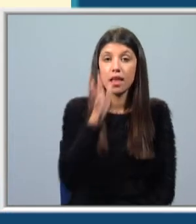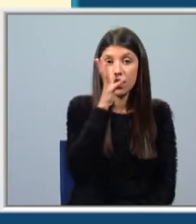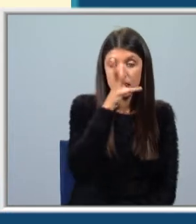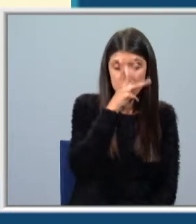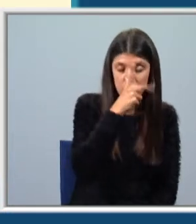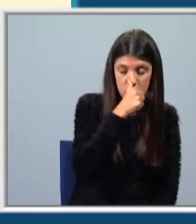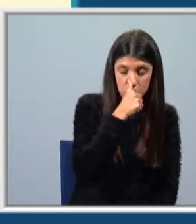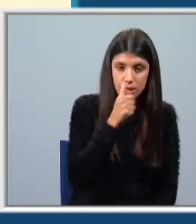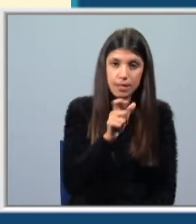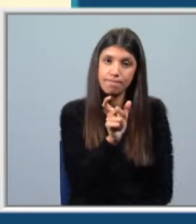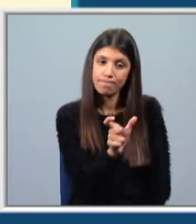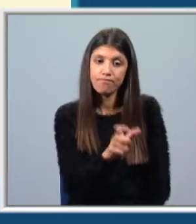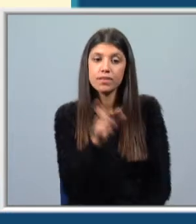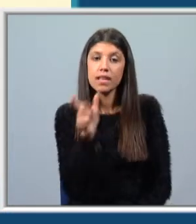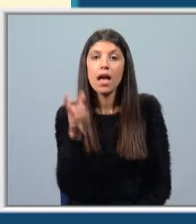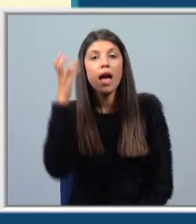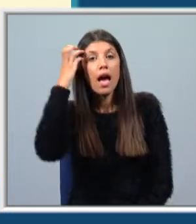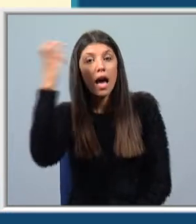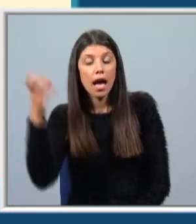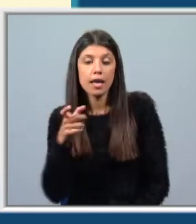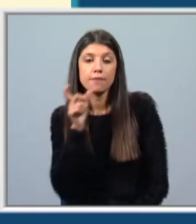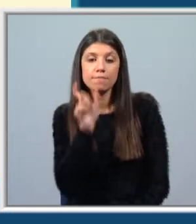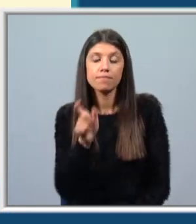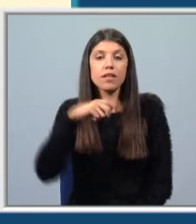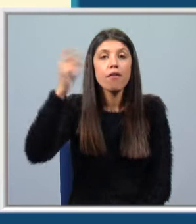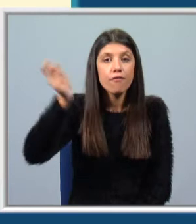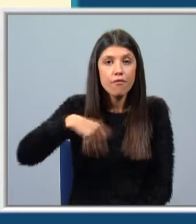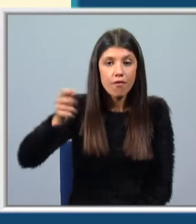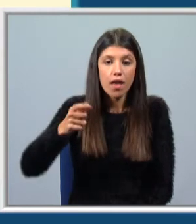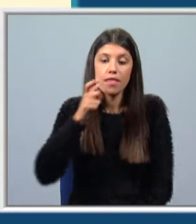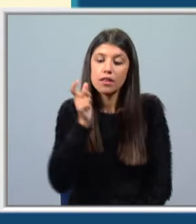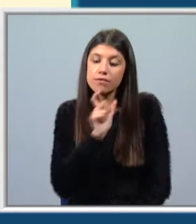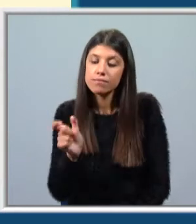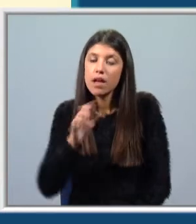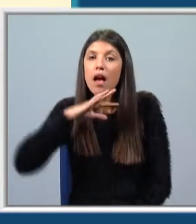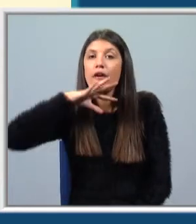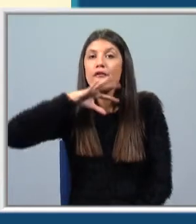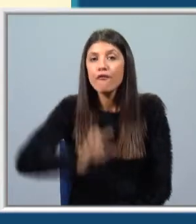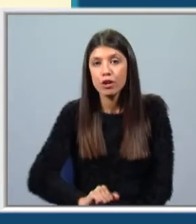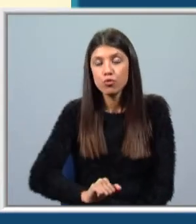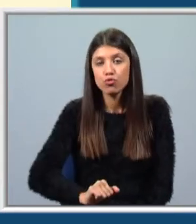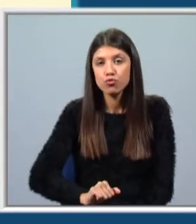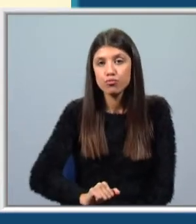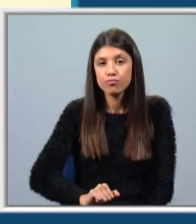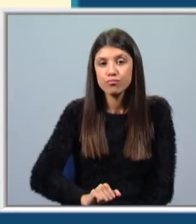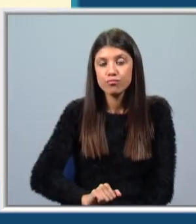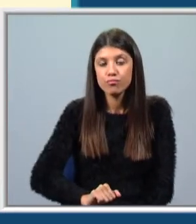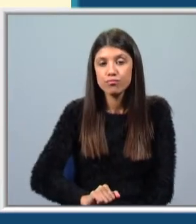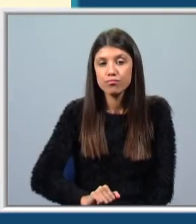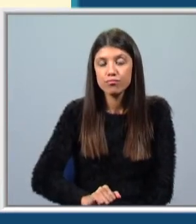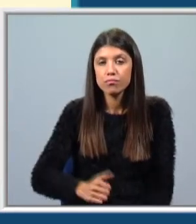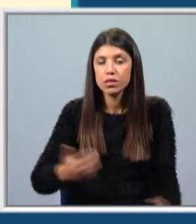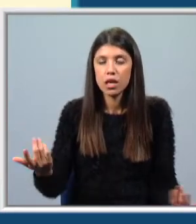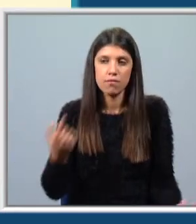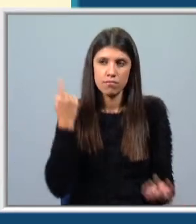Triste, rei, fadas e filhos. E agora